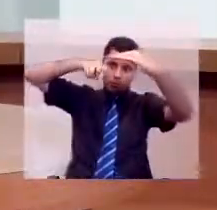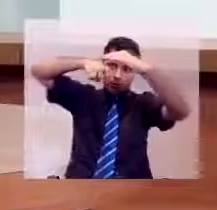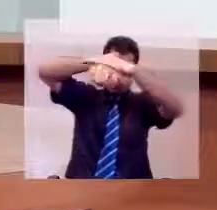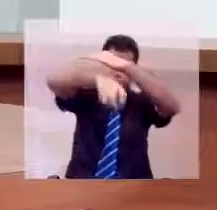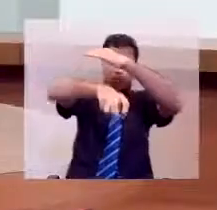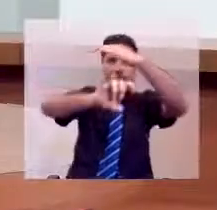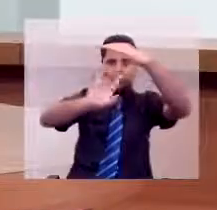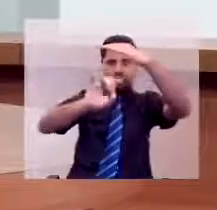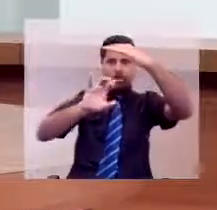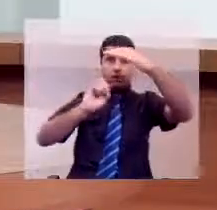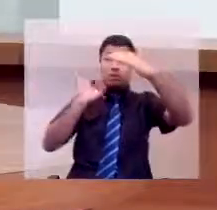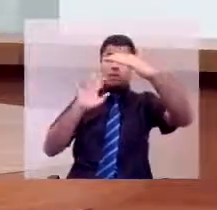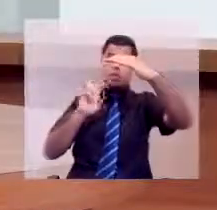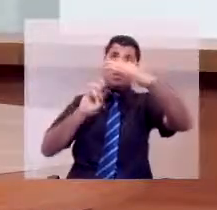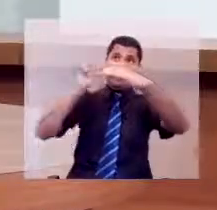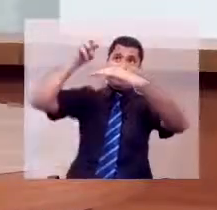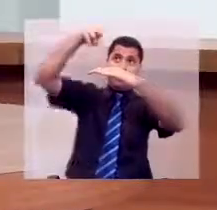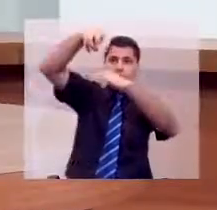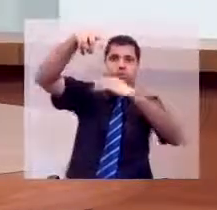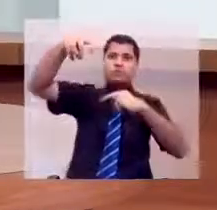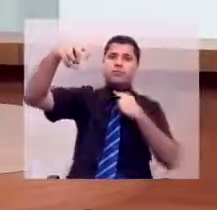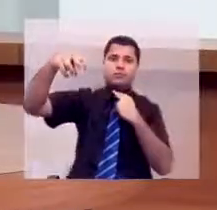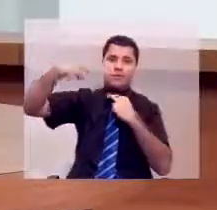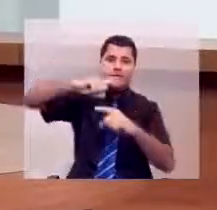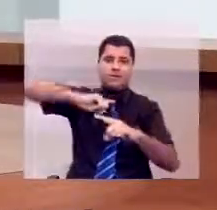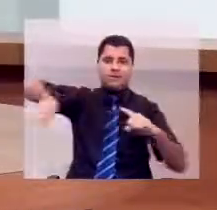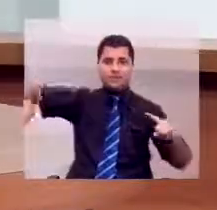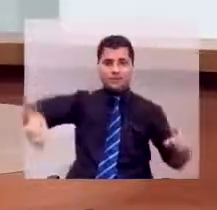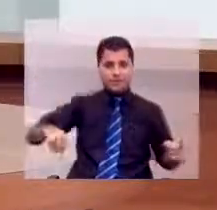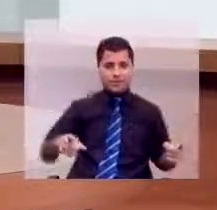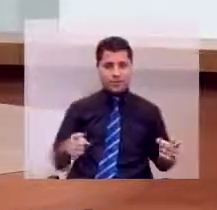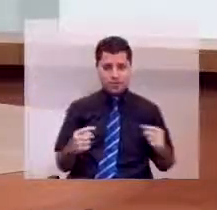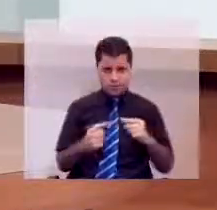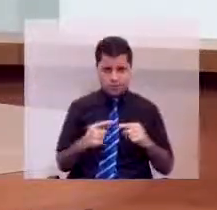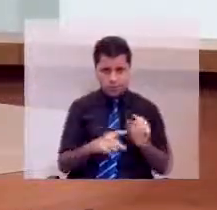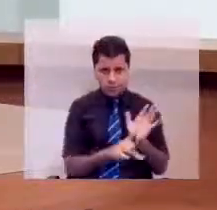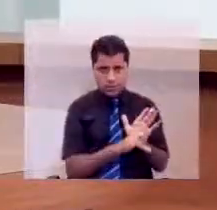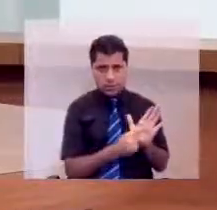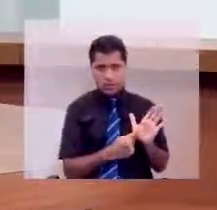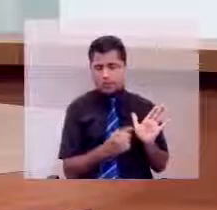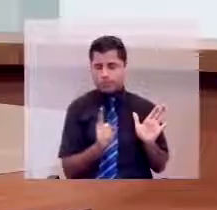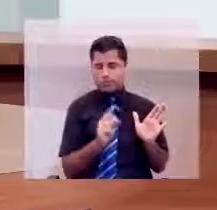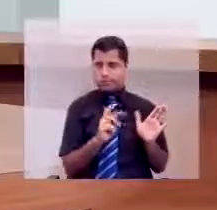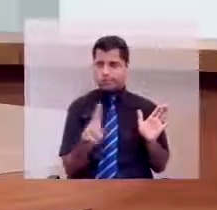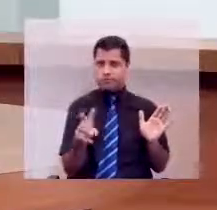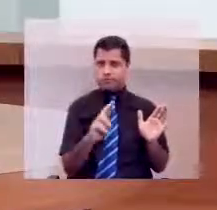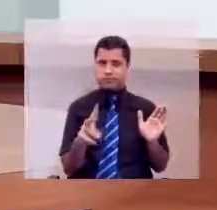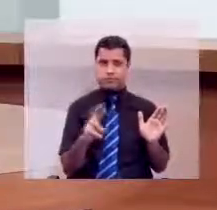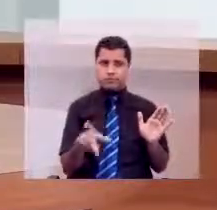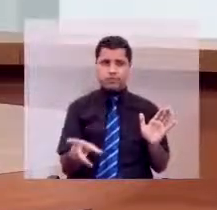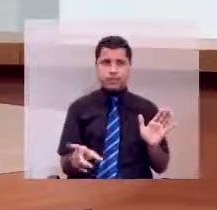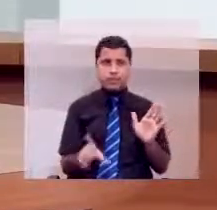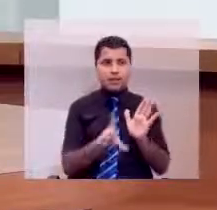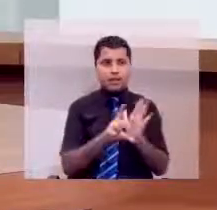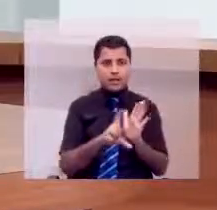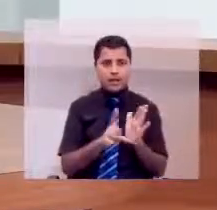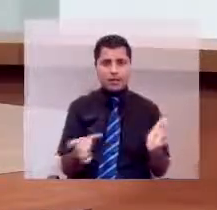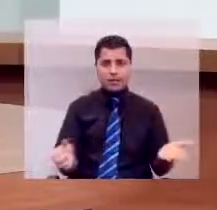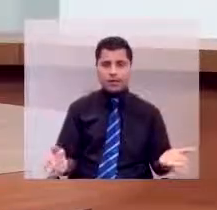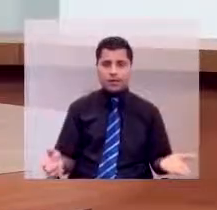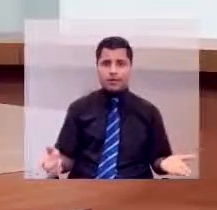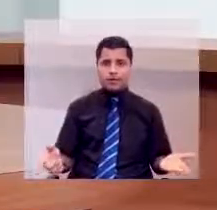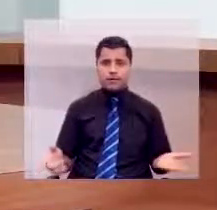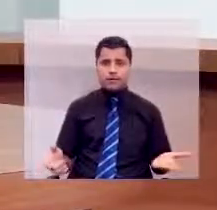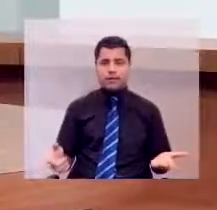porque atrapalha o estacionamento. Não tem nada a ver com essa lei. E independente dessa lei, essa lei, vereador